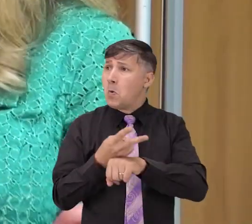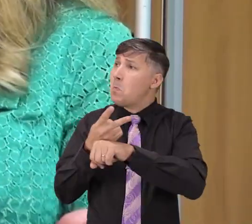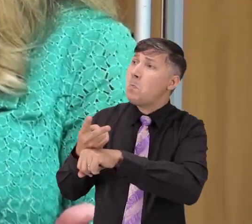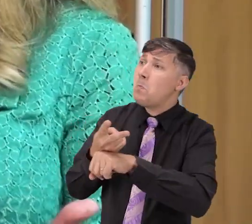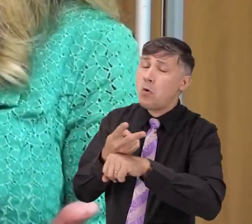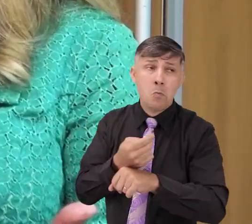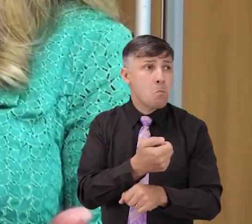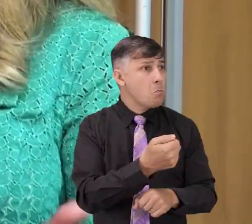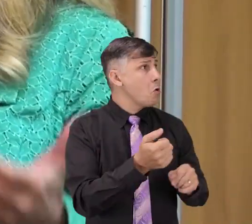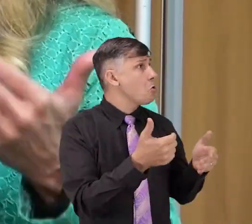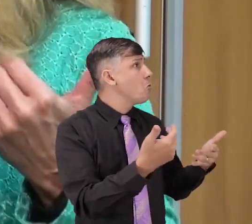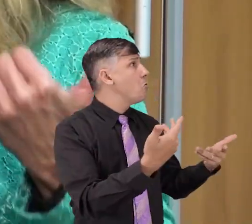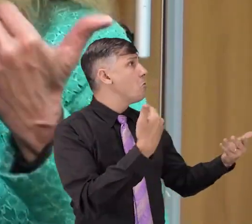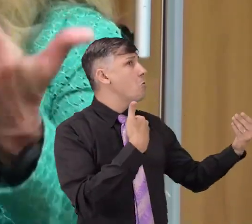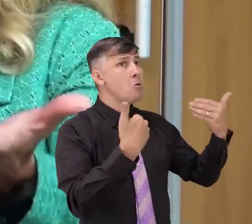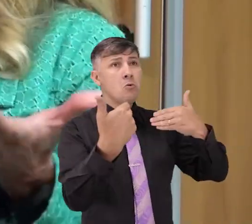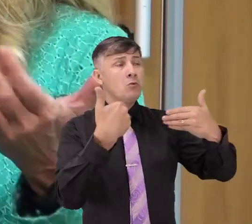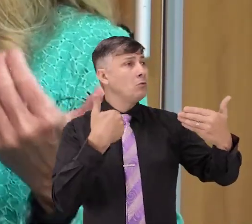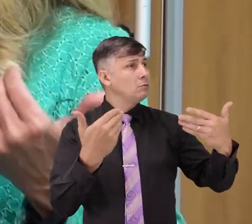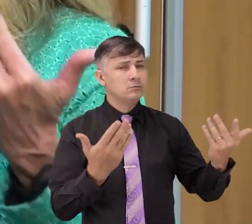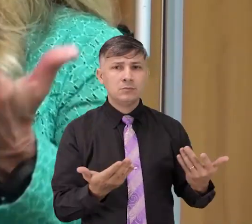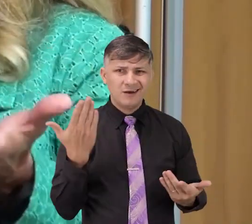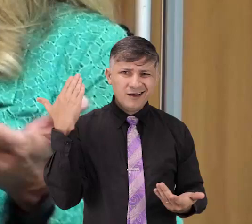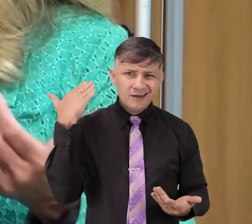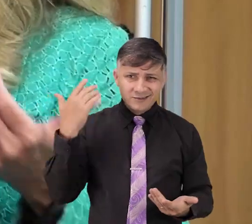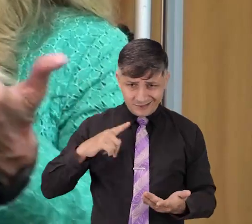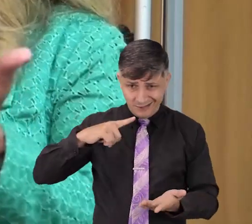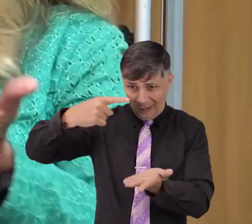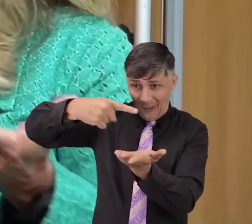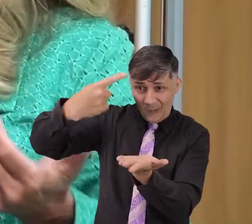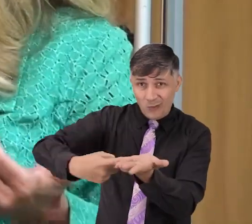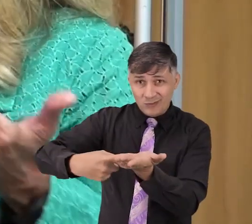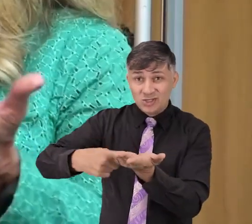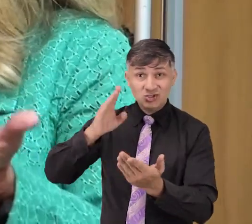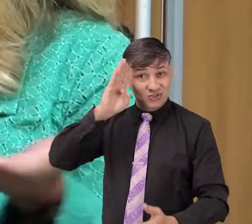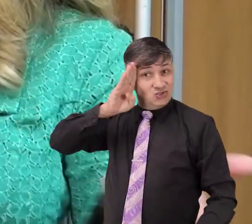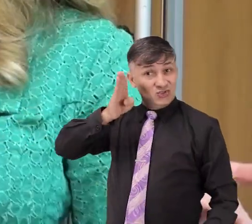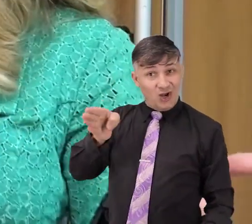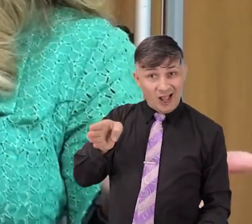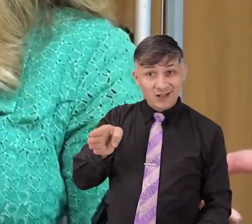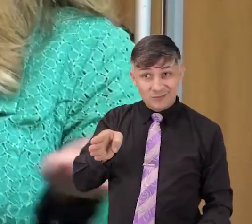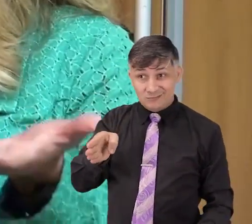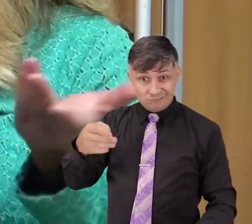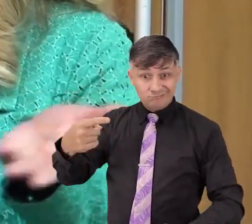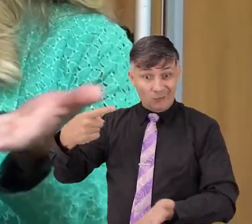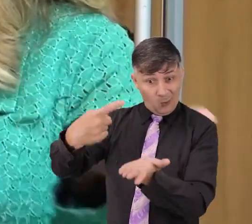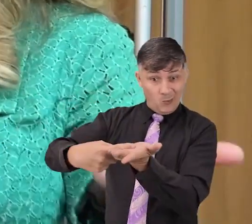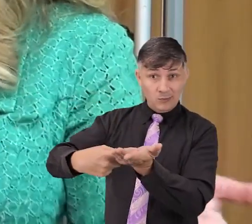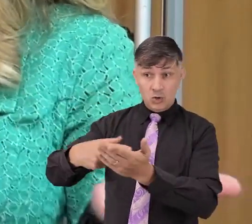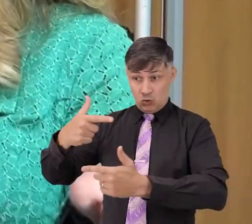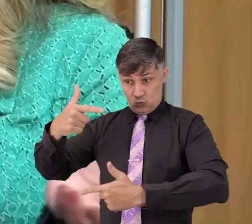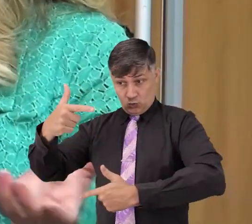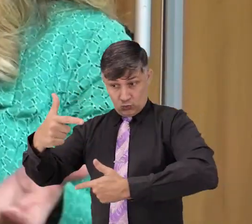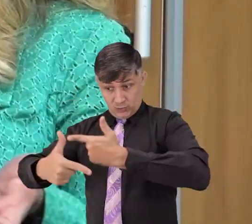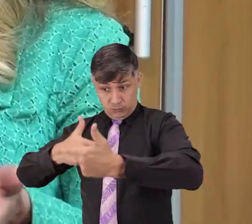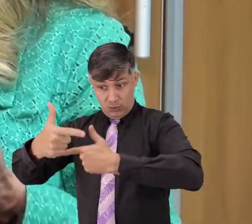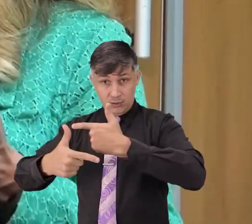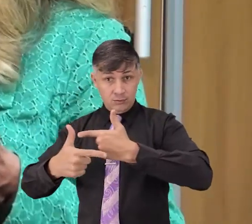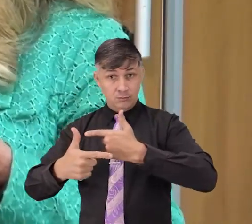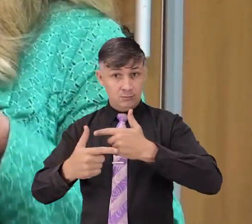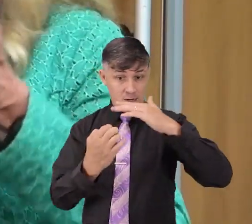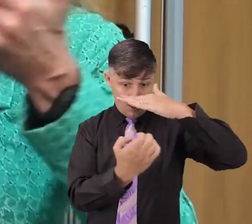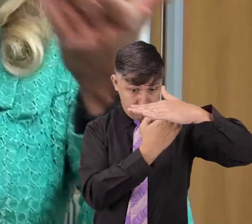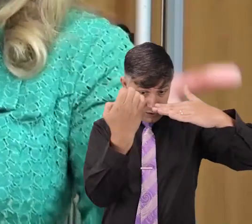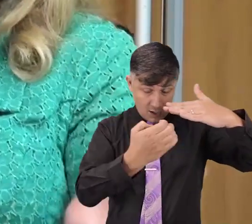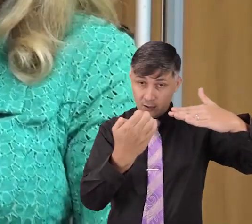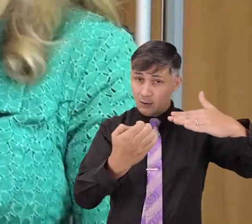pouca demanda. Né? Acordos que poderiam ser firmados diretamente entre trabalhadores e